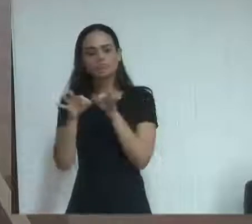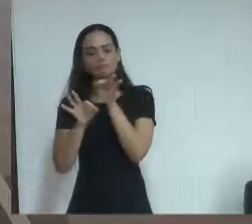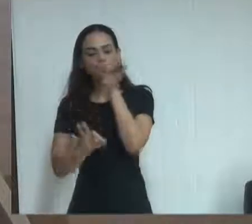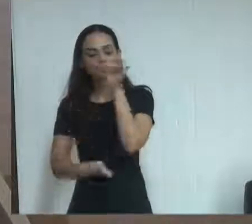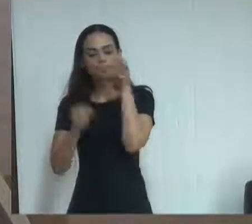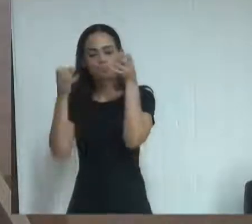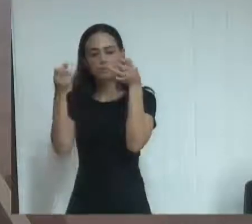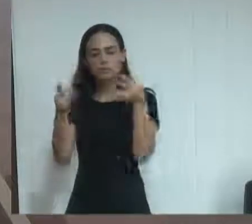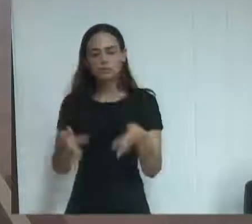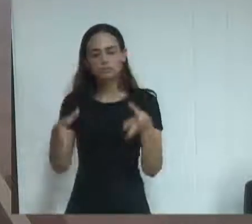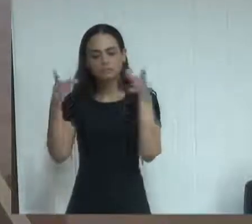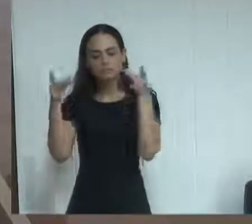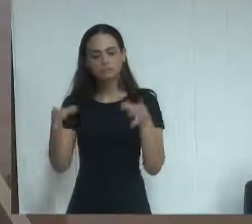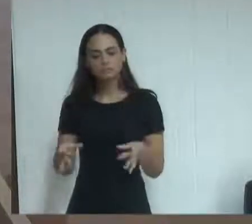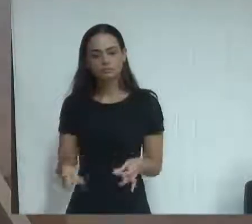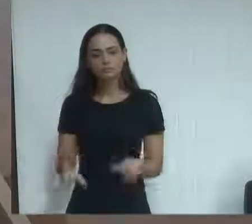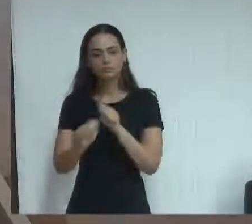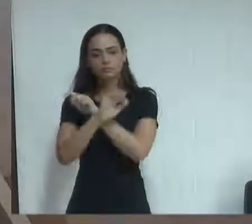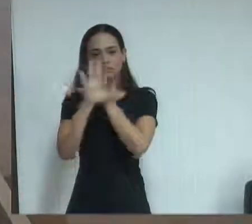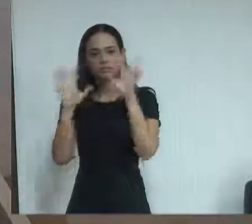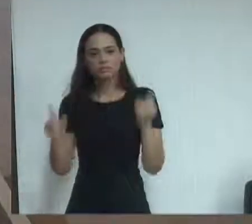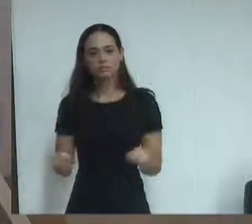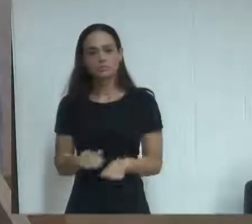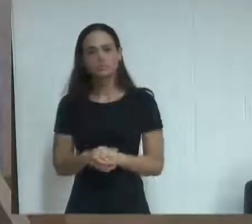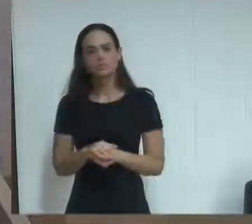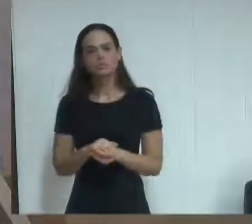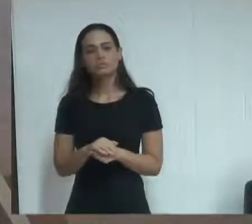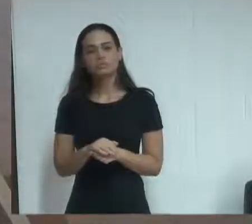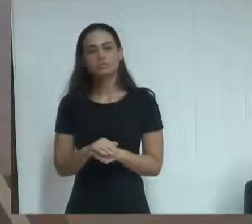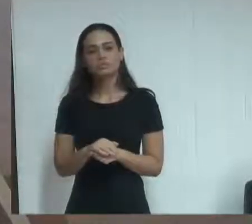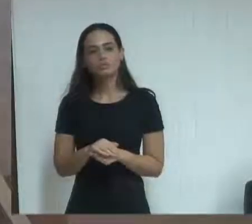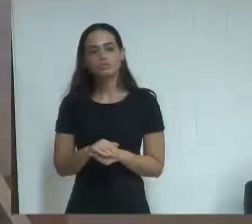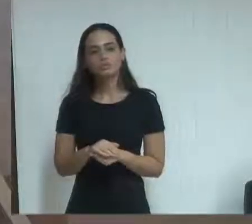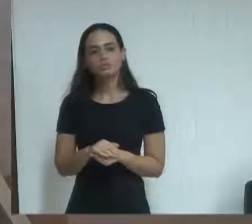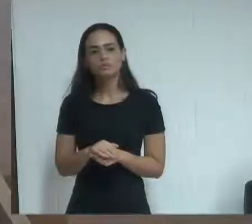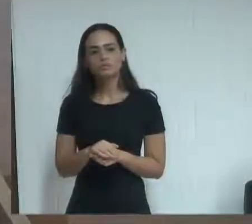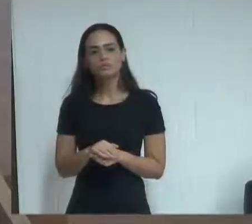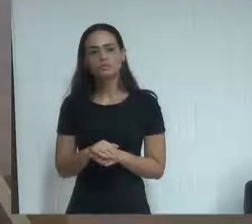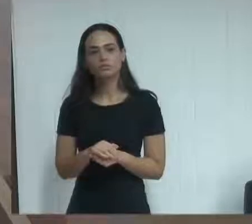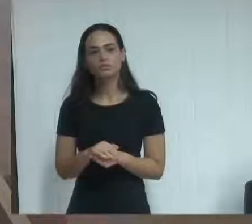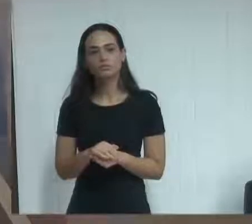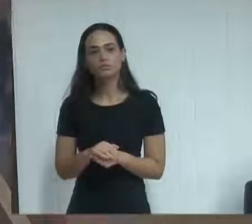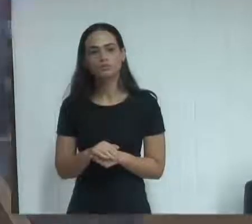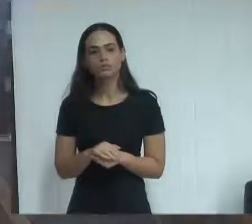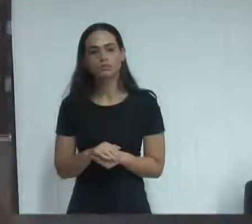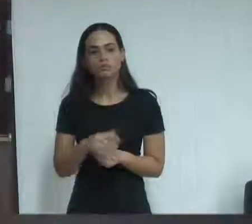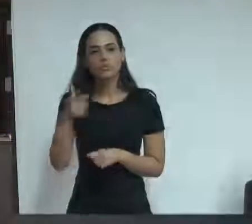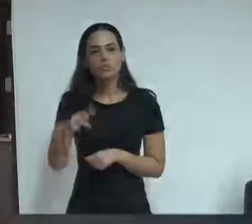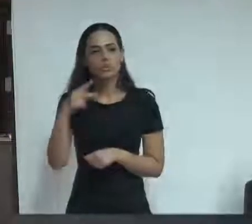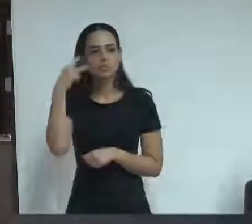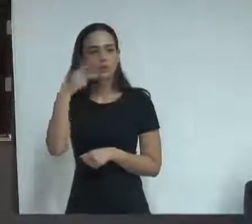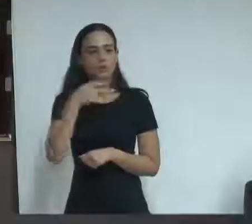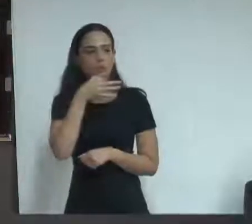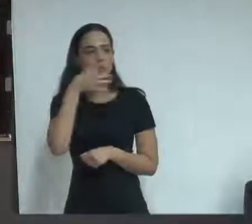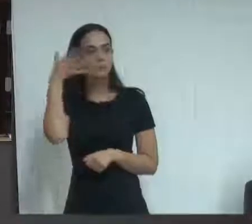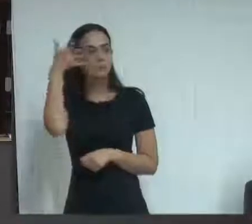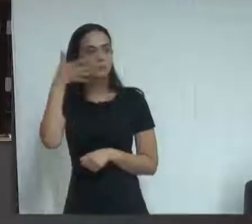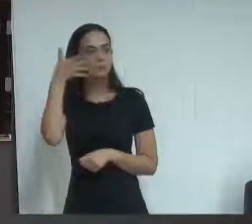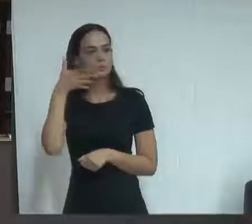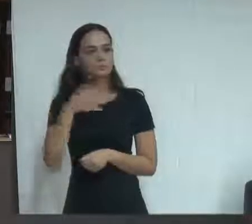eu queria, sobretudo a respeito do teto mínimo, deixar claro aqui essa questão. Mais algum vereador querendo encaminhar pela